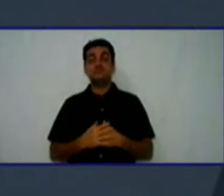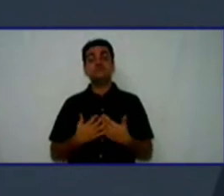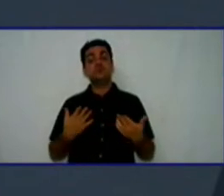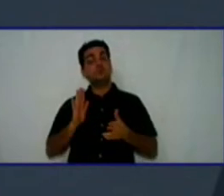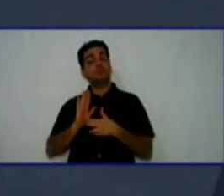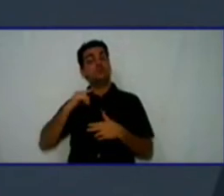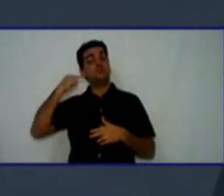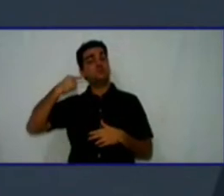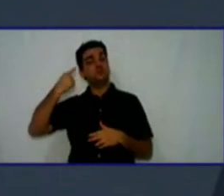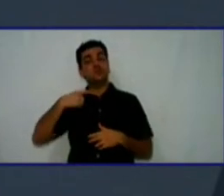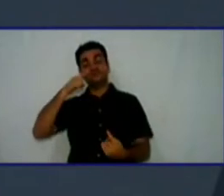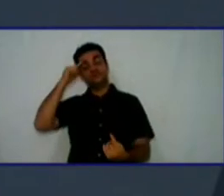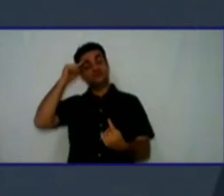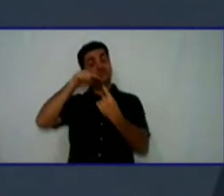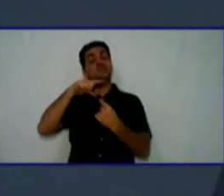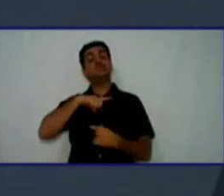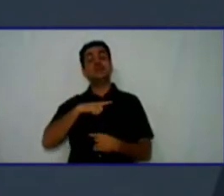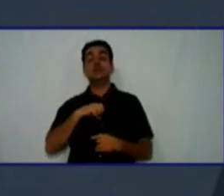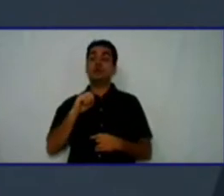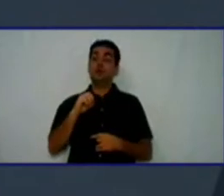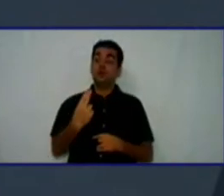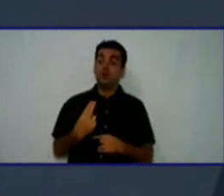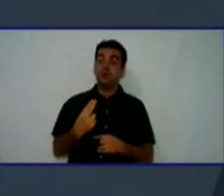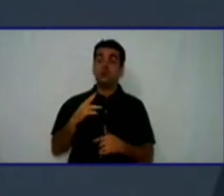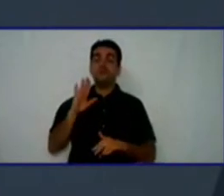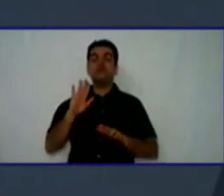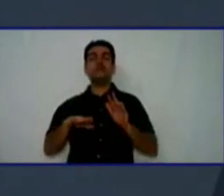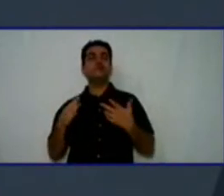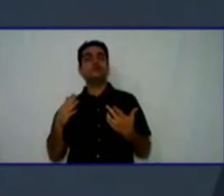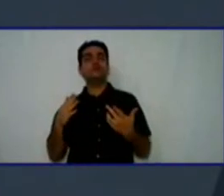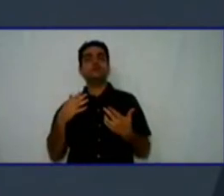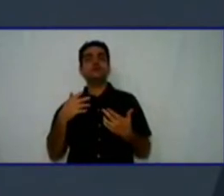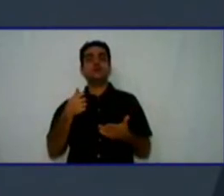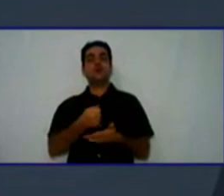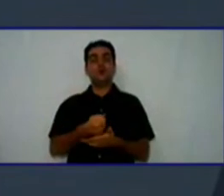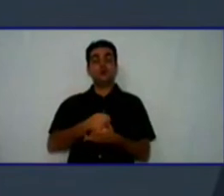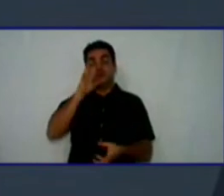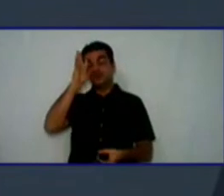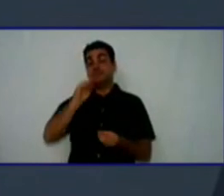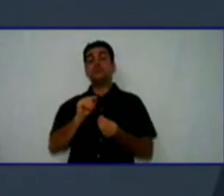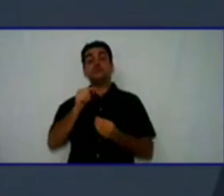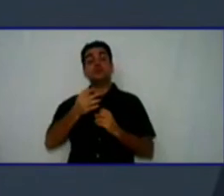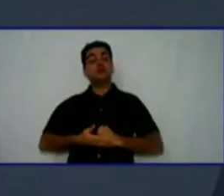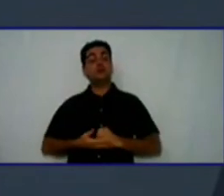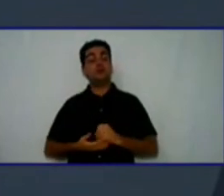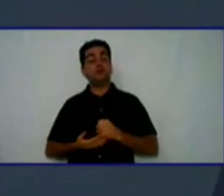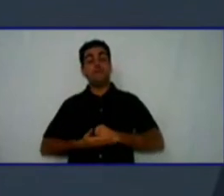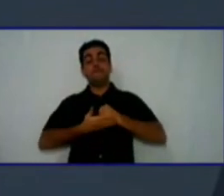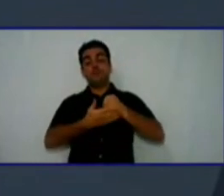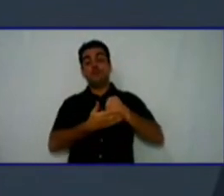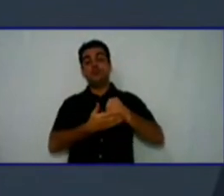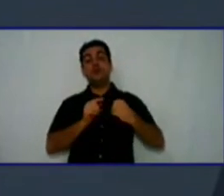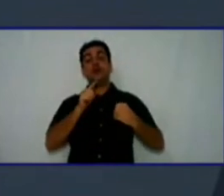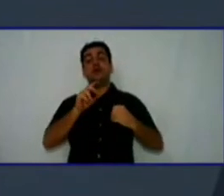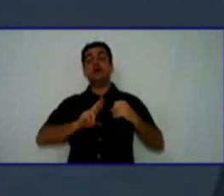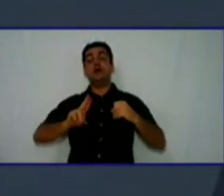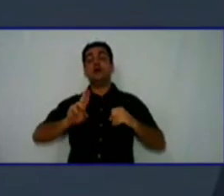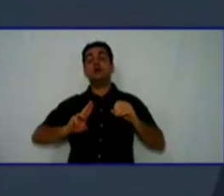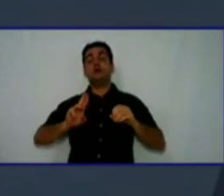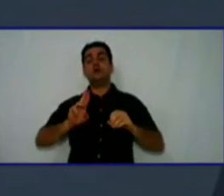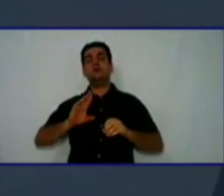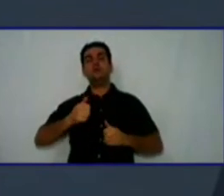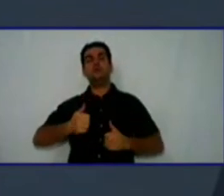pretende desenvolver ou as razões que induzam a concluir que o beneficiário é o mais apto ao exercício